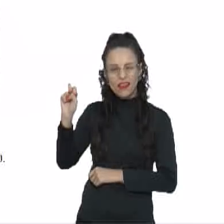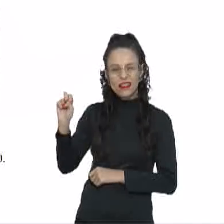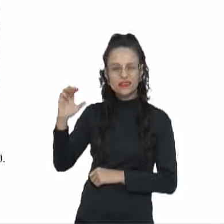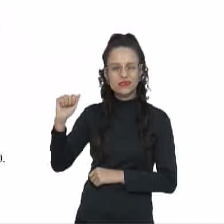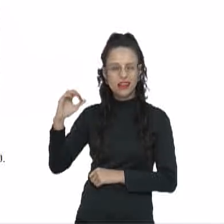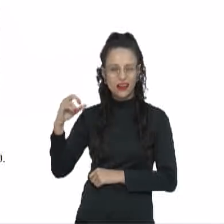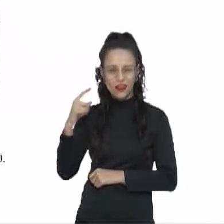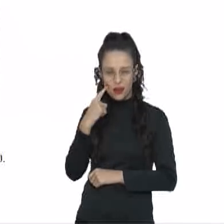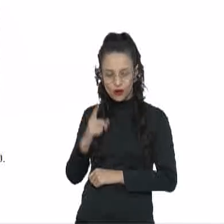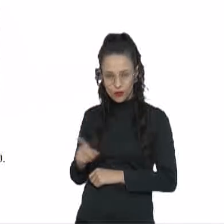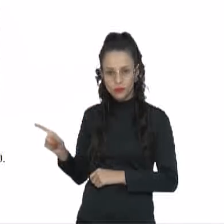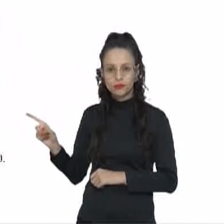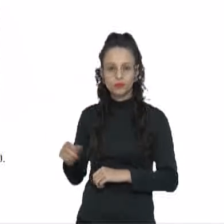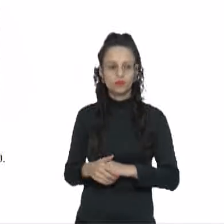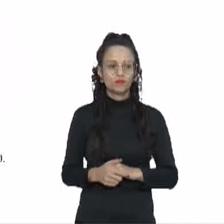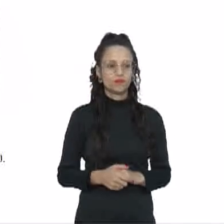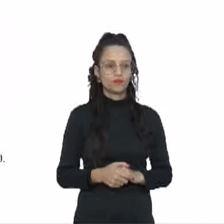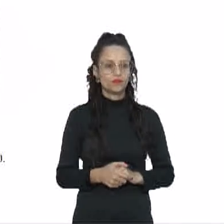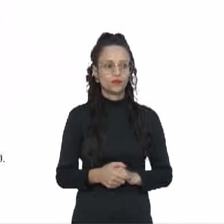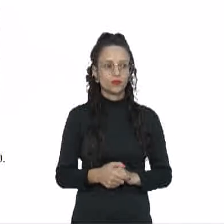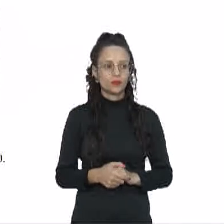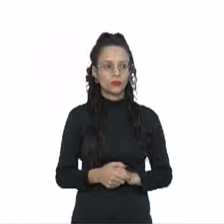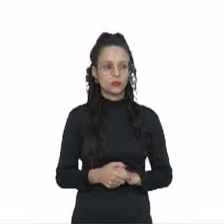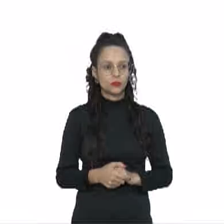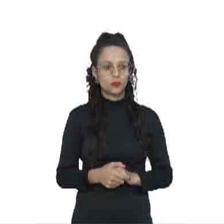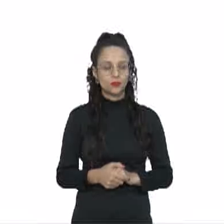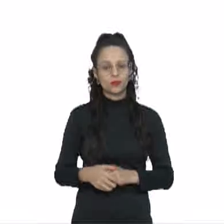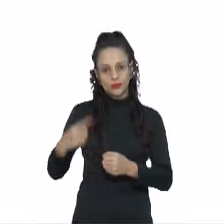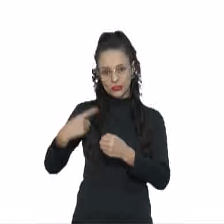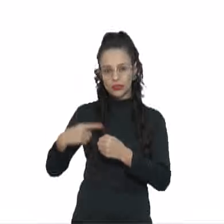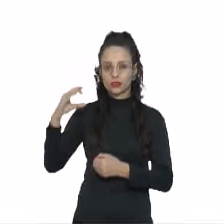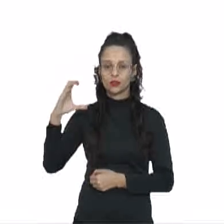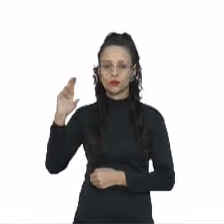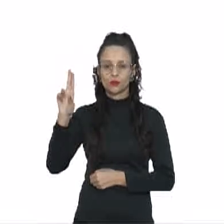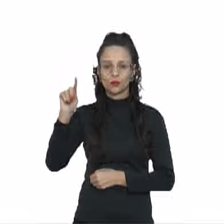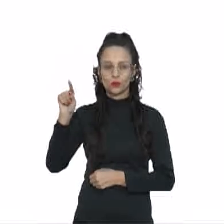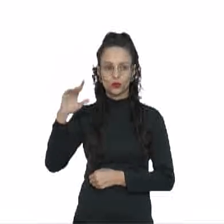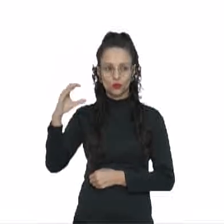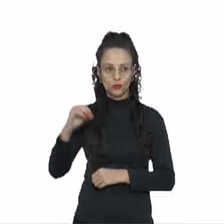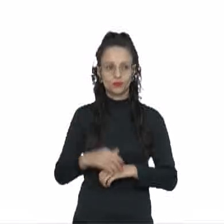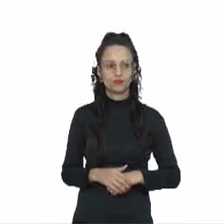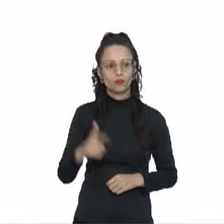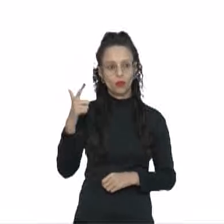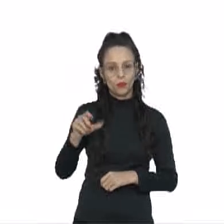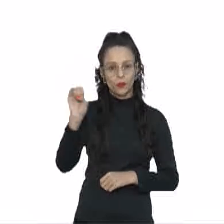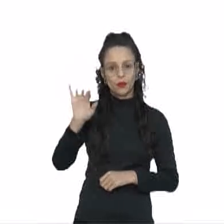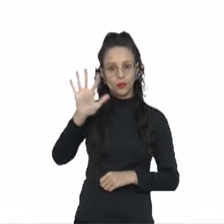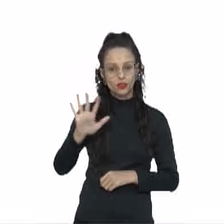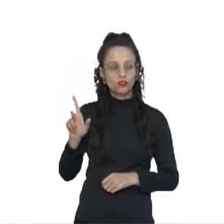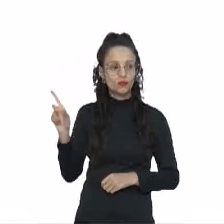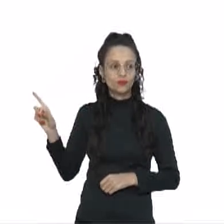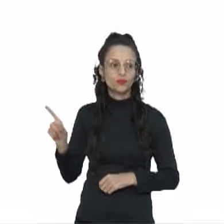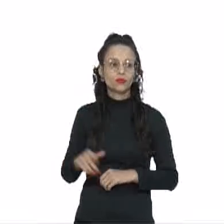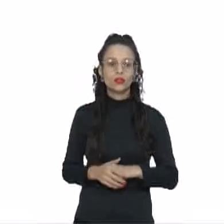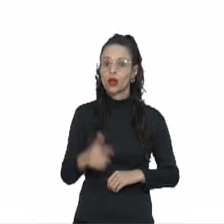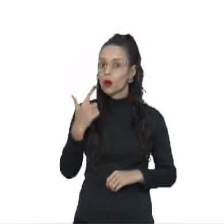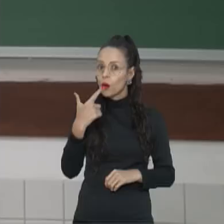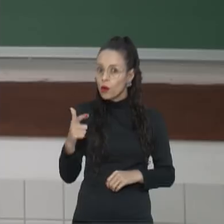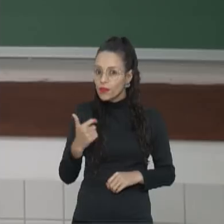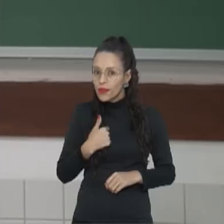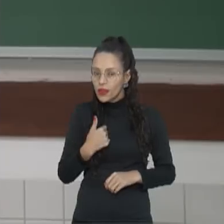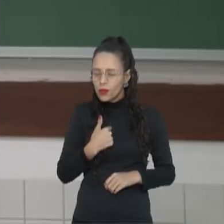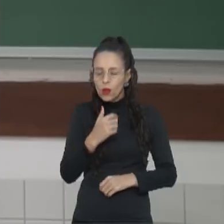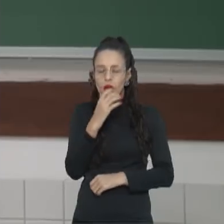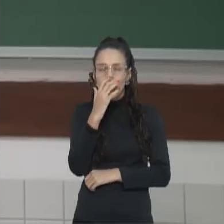Sacsayhuamán. Tô mandando bem. Em Cusco. E aí, mais uma imagem aqui para vocês. Outra coisa que me chamou